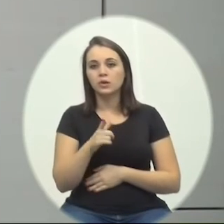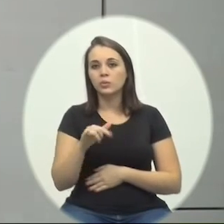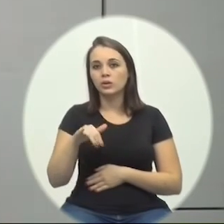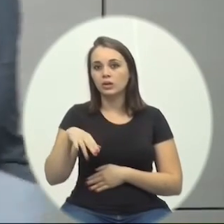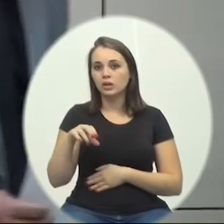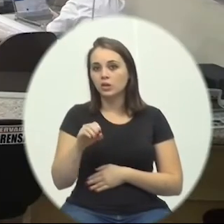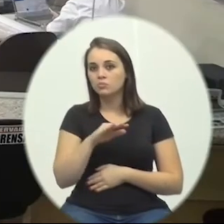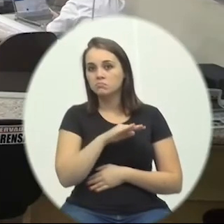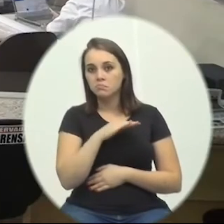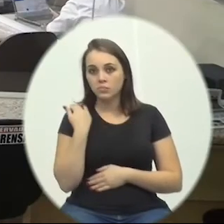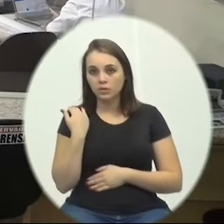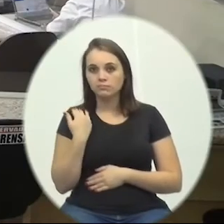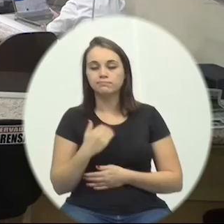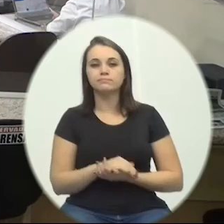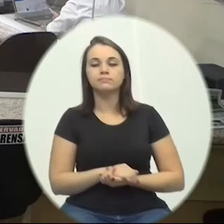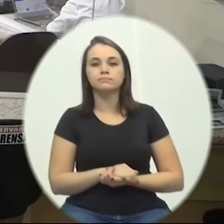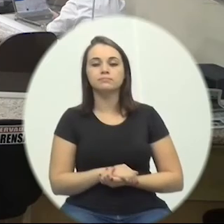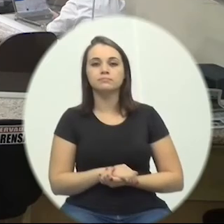Obrigado. Atendido de plano, excelência.